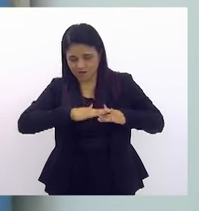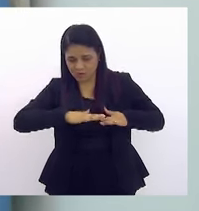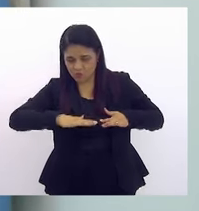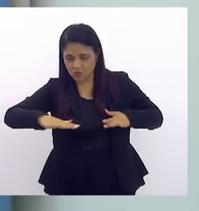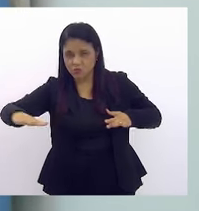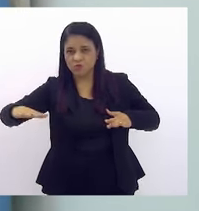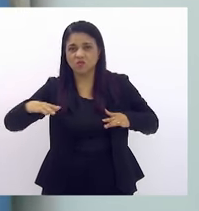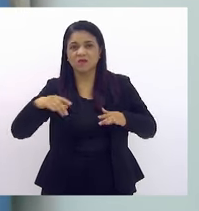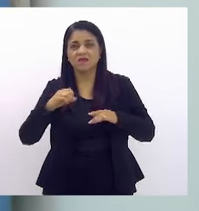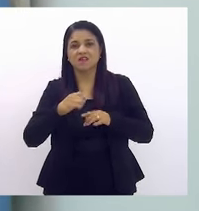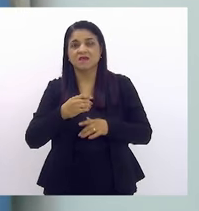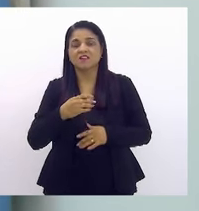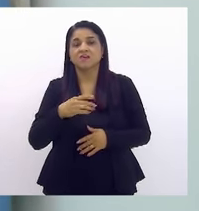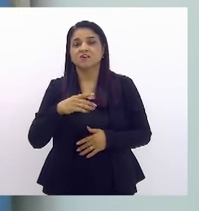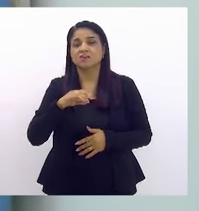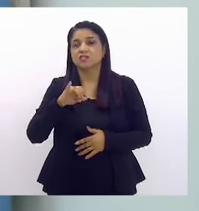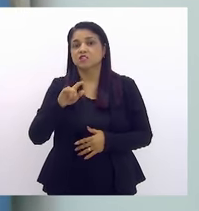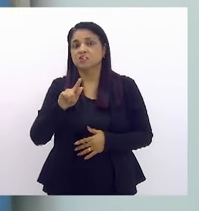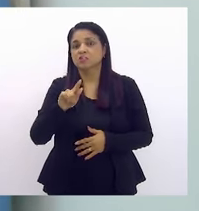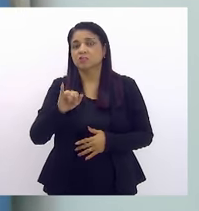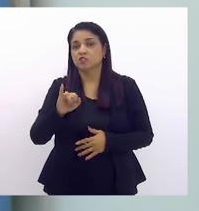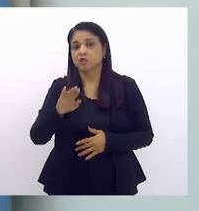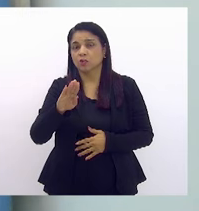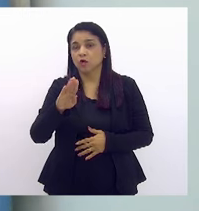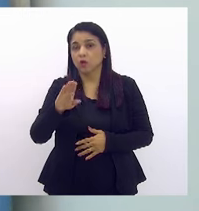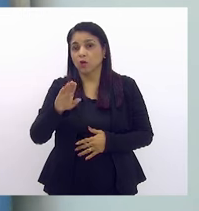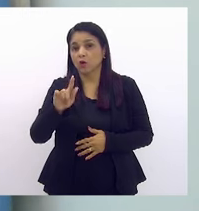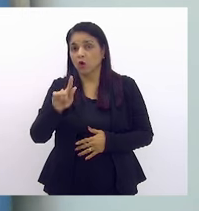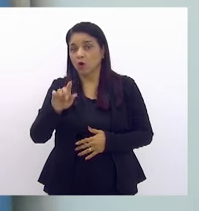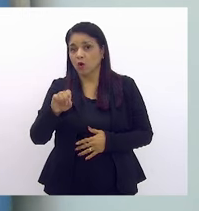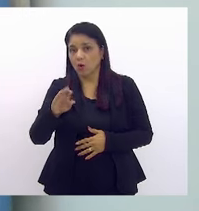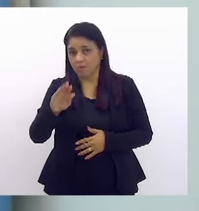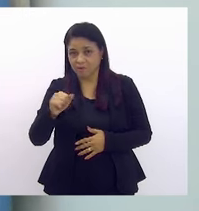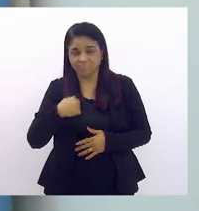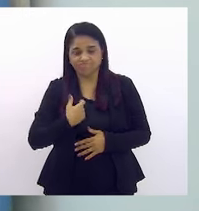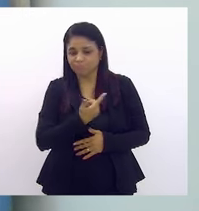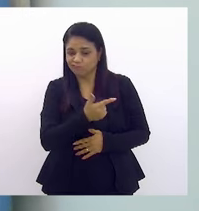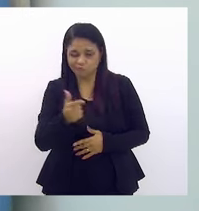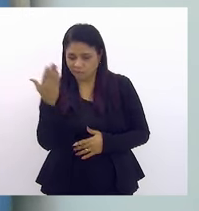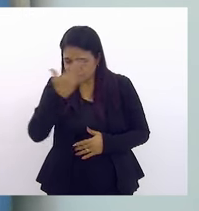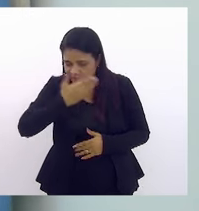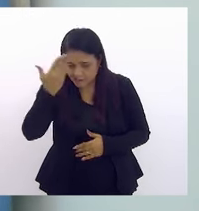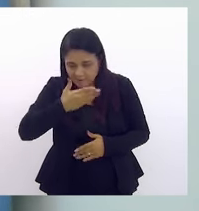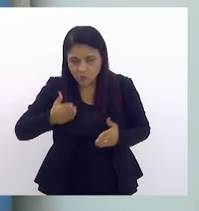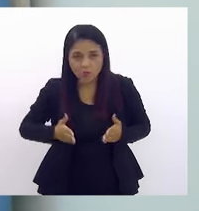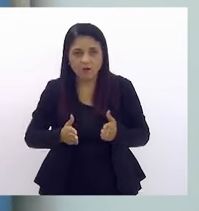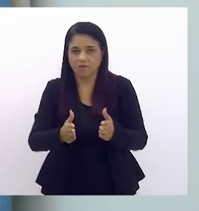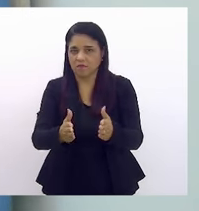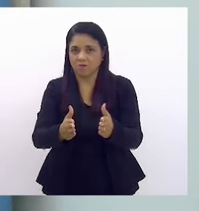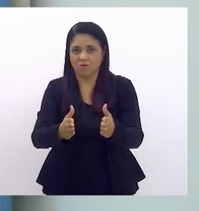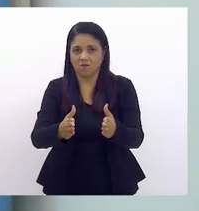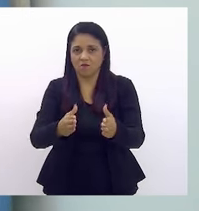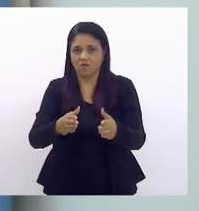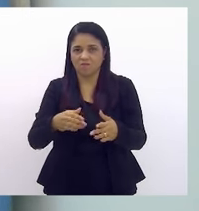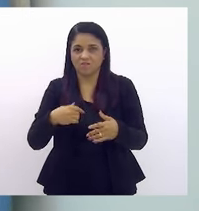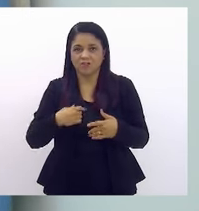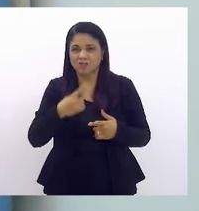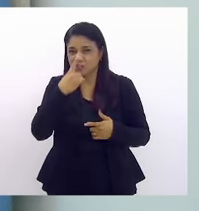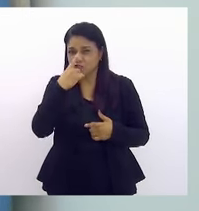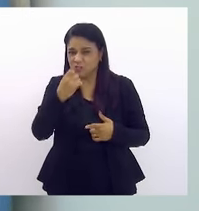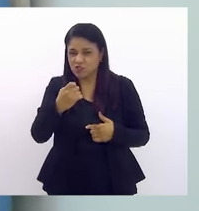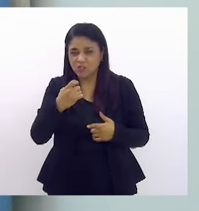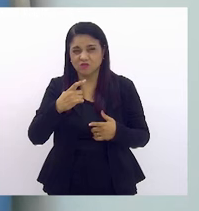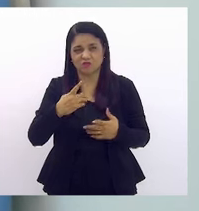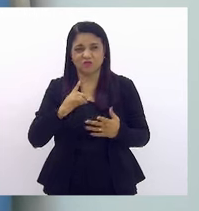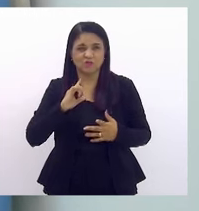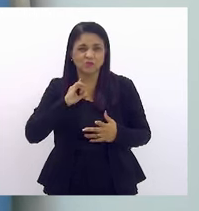cima da água. Você não via mais o canal. Né? A quantidade de esgoto lançado